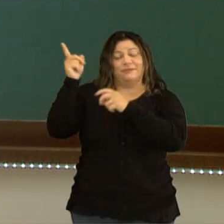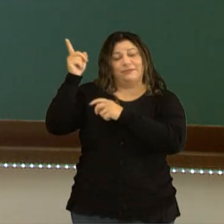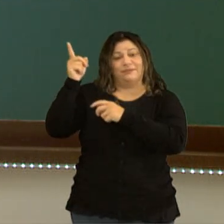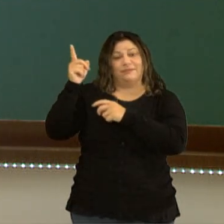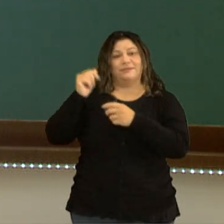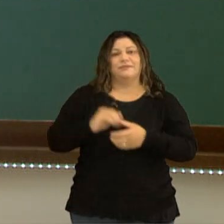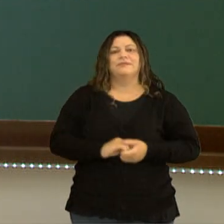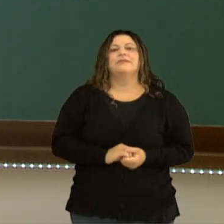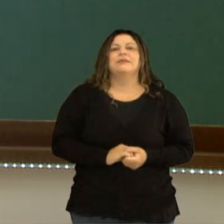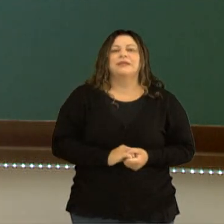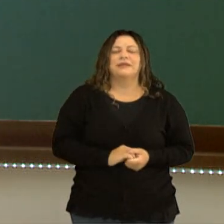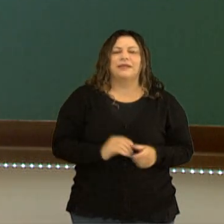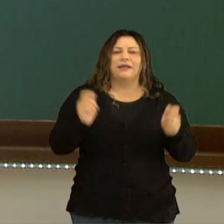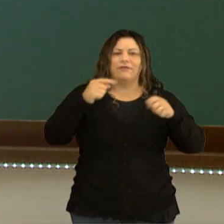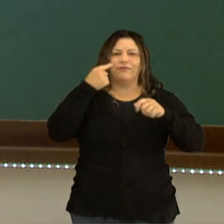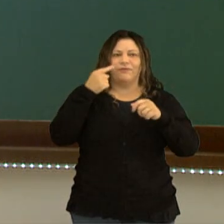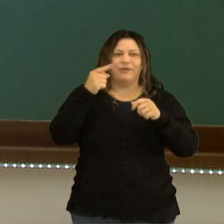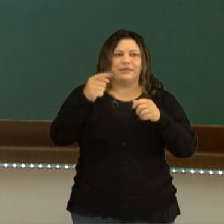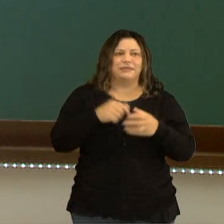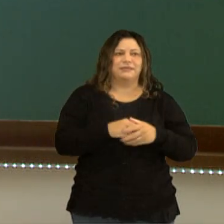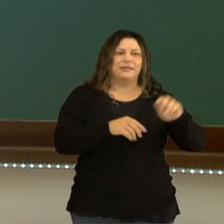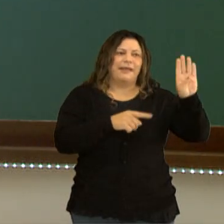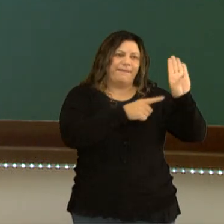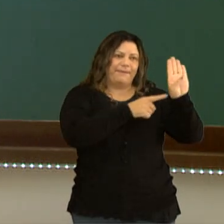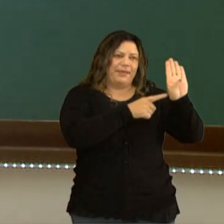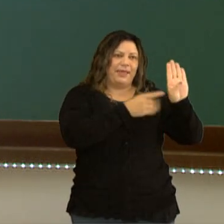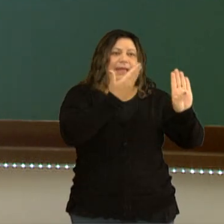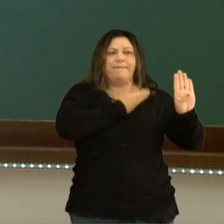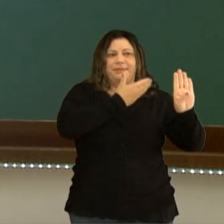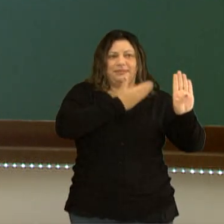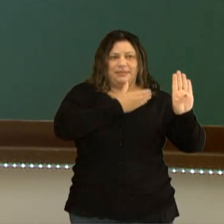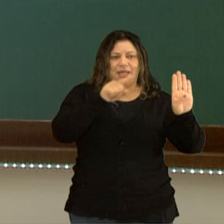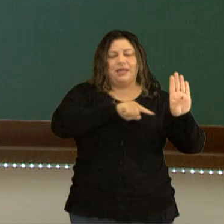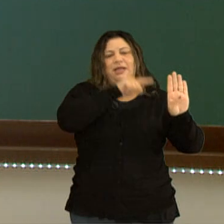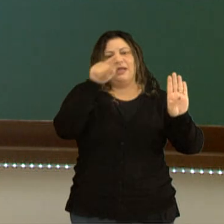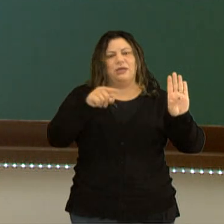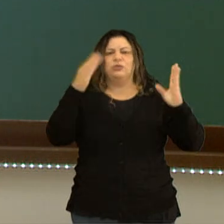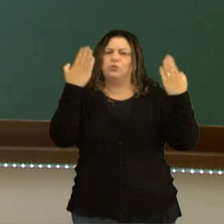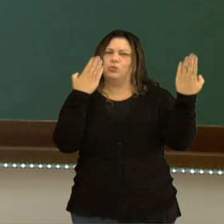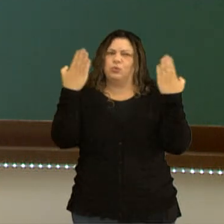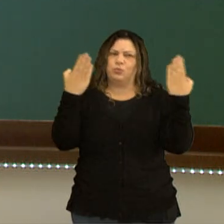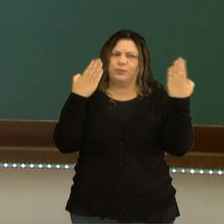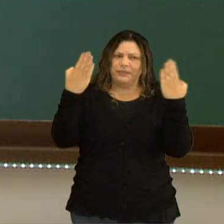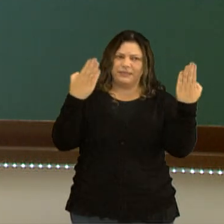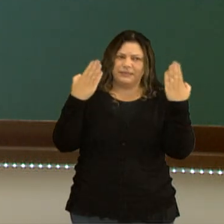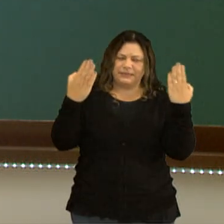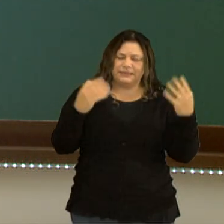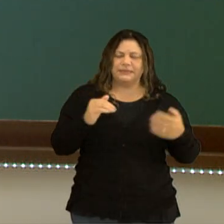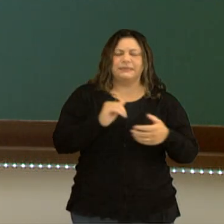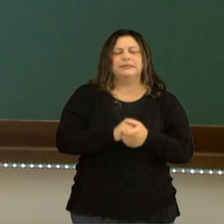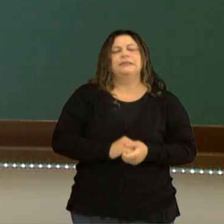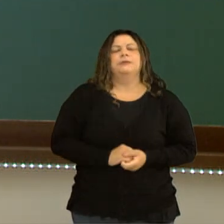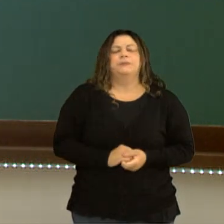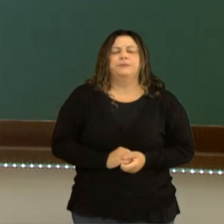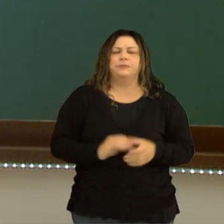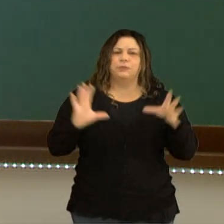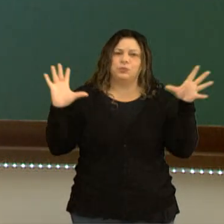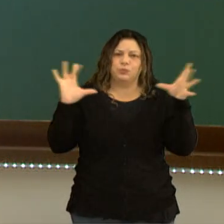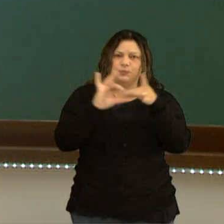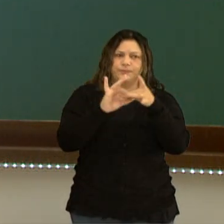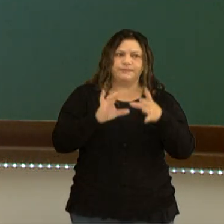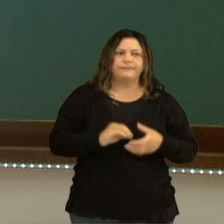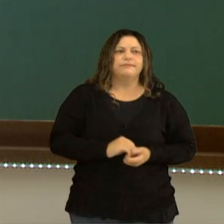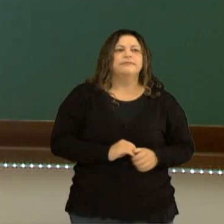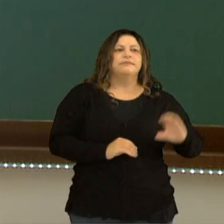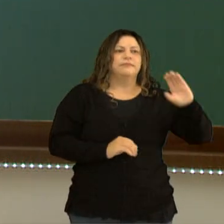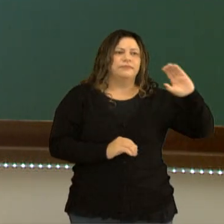uma metáfora. Letra B, amizade e abrigo, só que agora uma comparação. Você usa um conectivo.